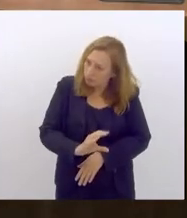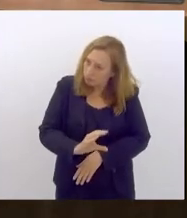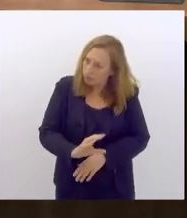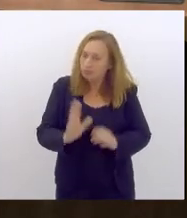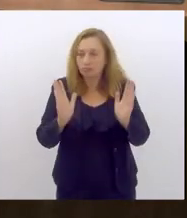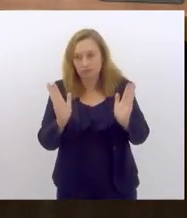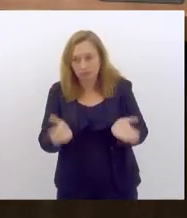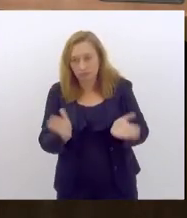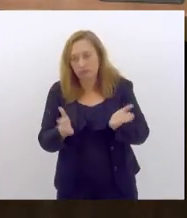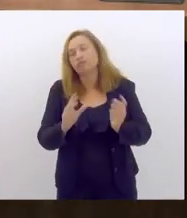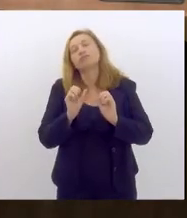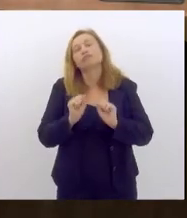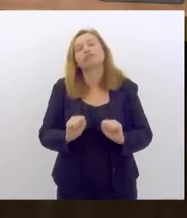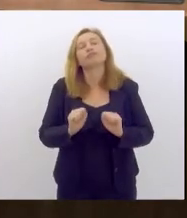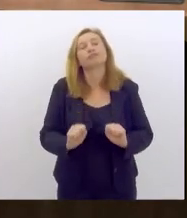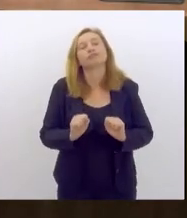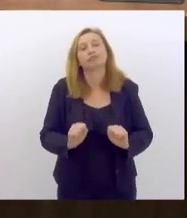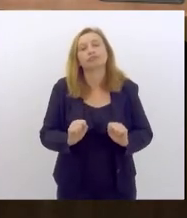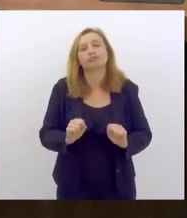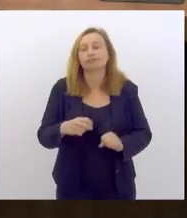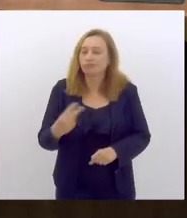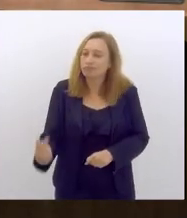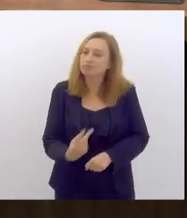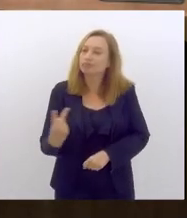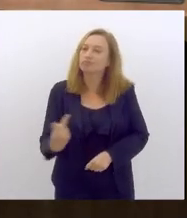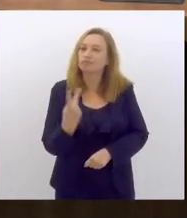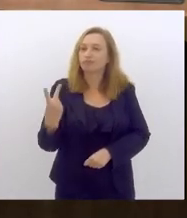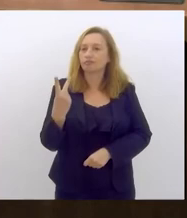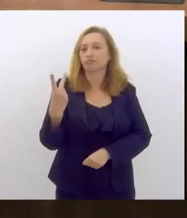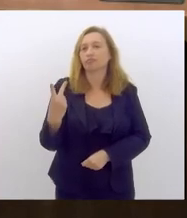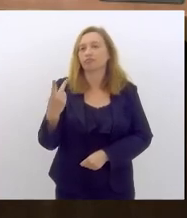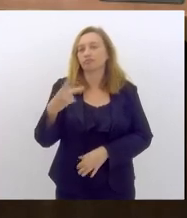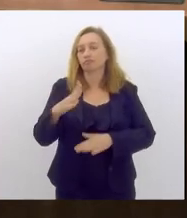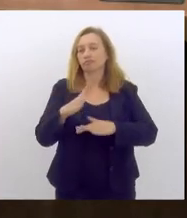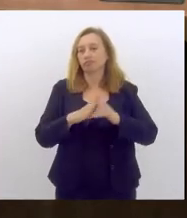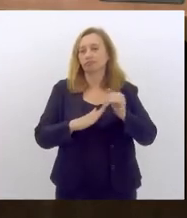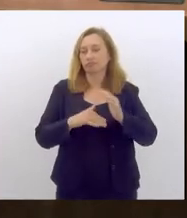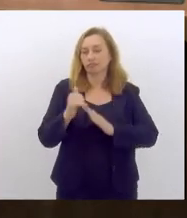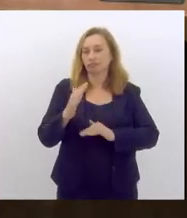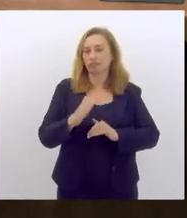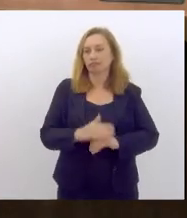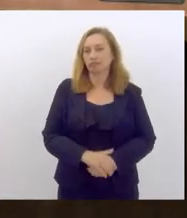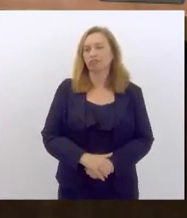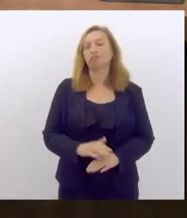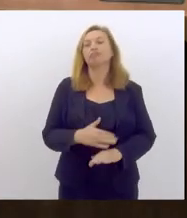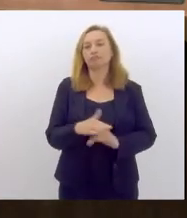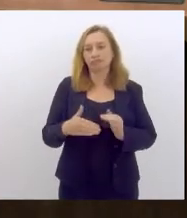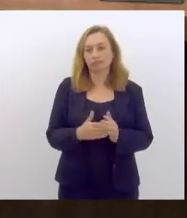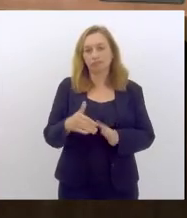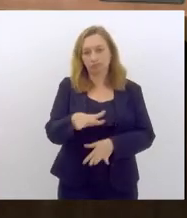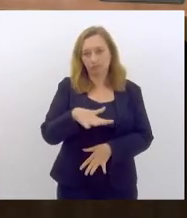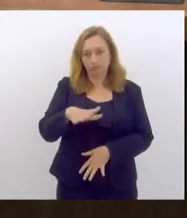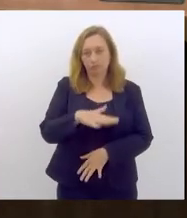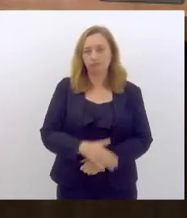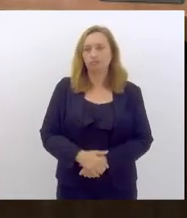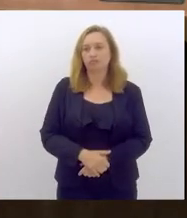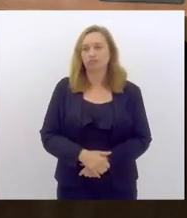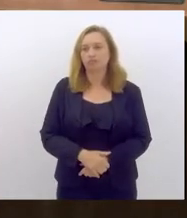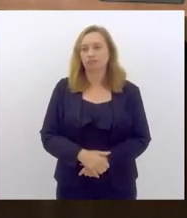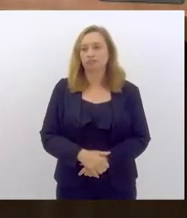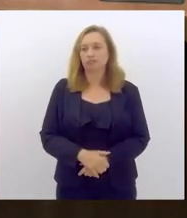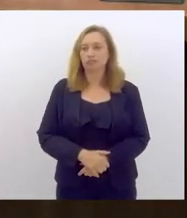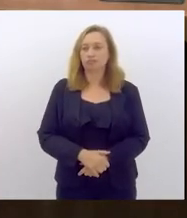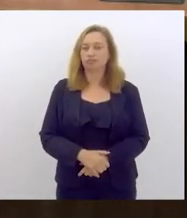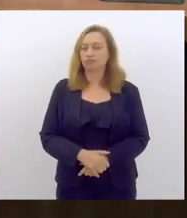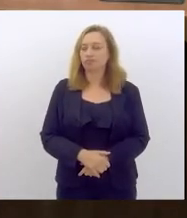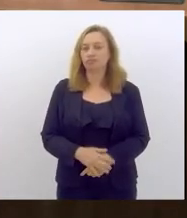partir de hoje vão poder ser valorizados na sua profissão em todos os quadros. Isso é uma